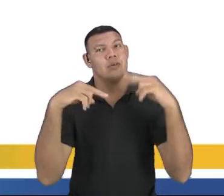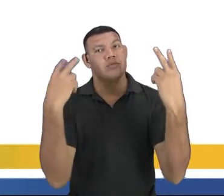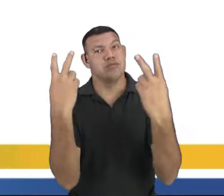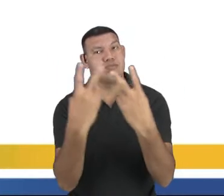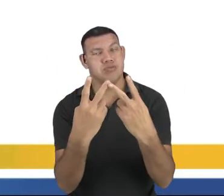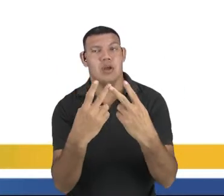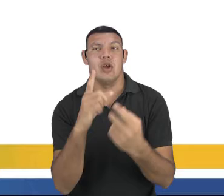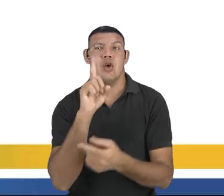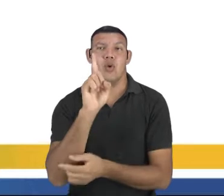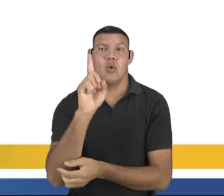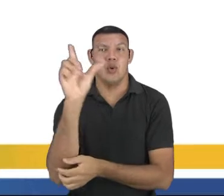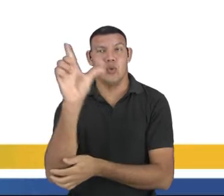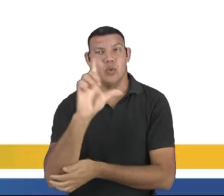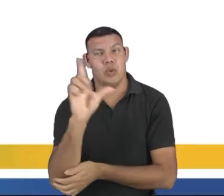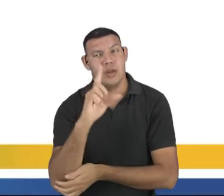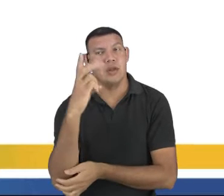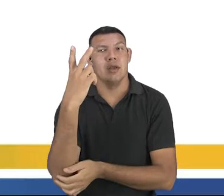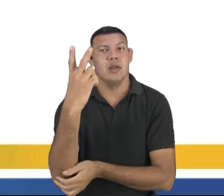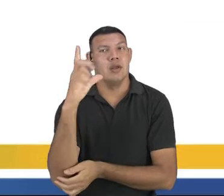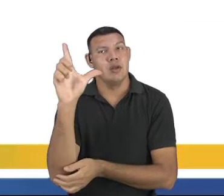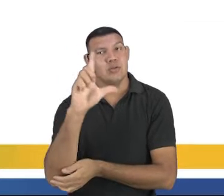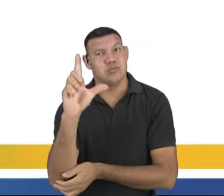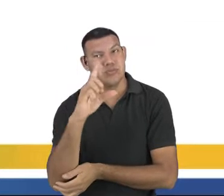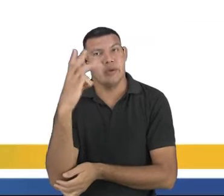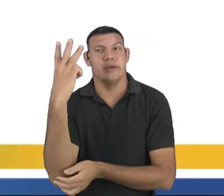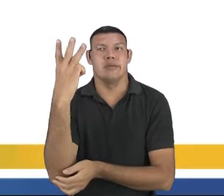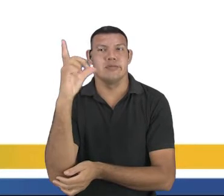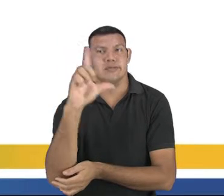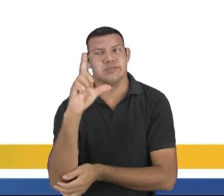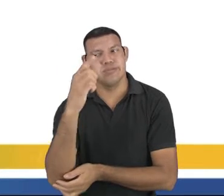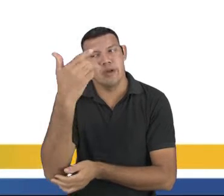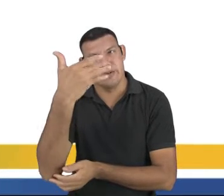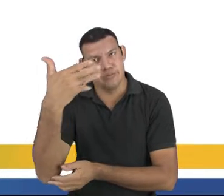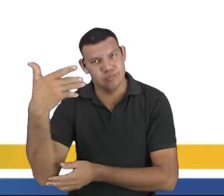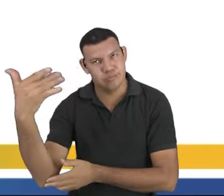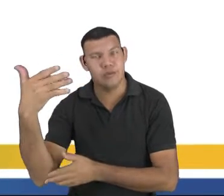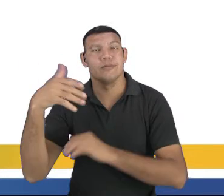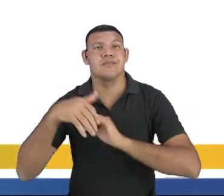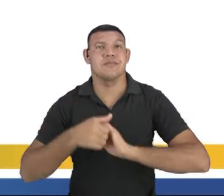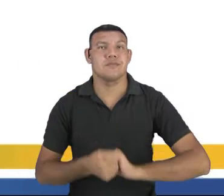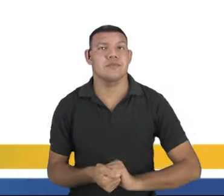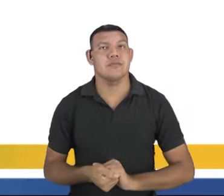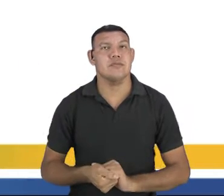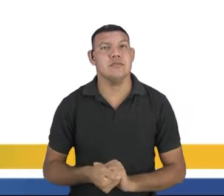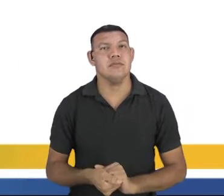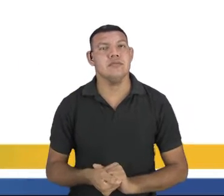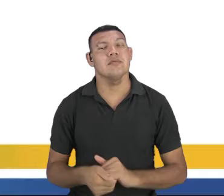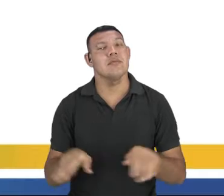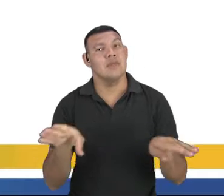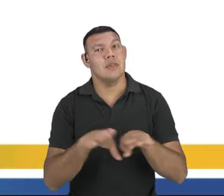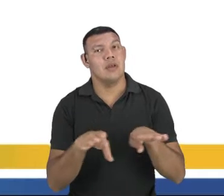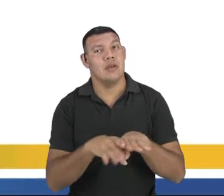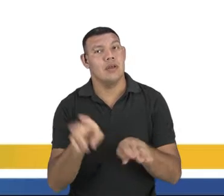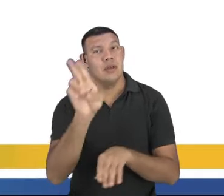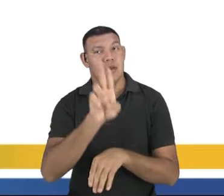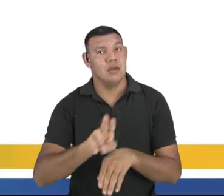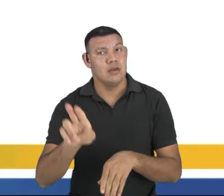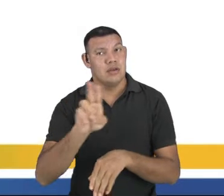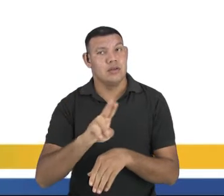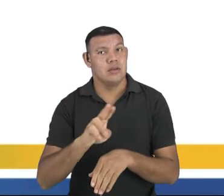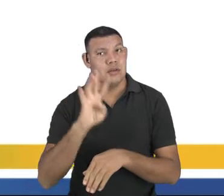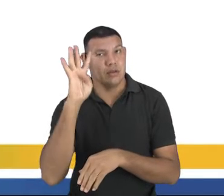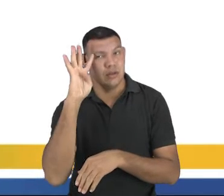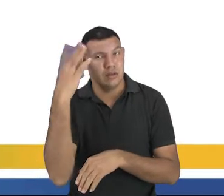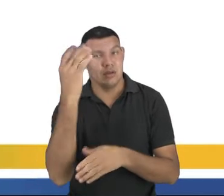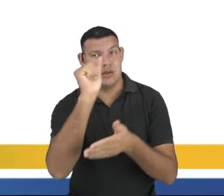litro, 2 litros, 3 litros, né? E assim sucessivamente. E aí, nós vamos utilizar para a resolução